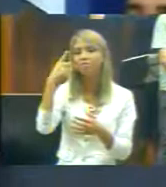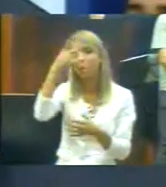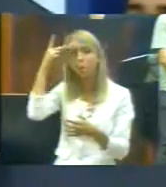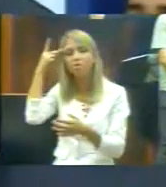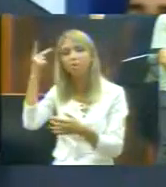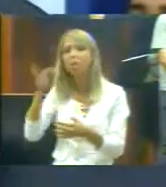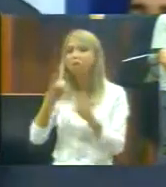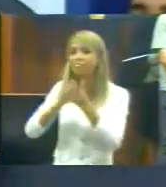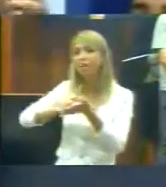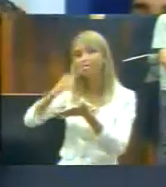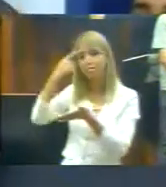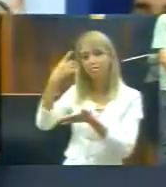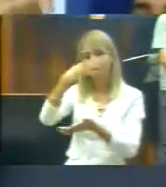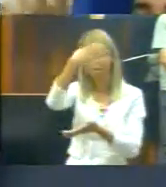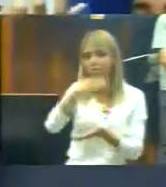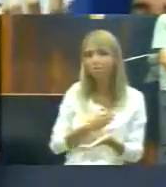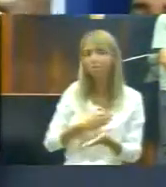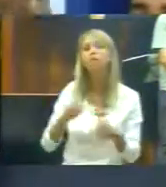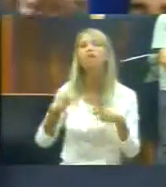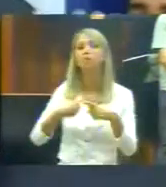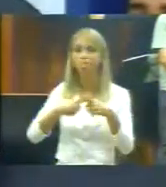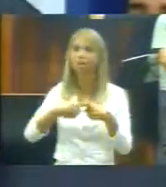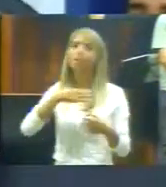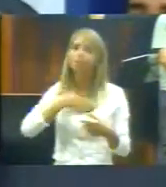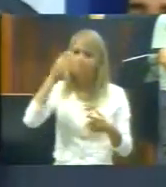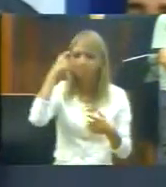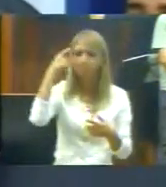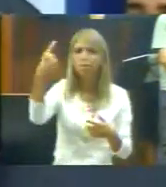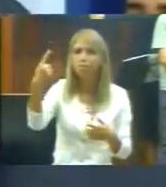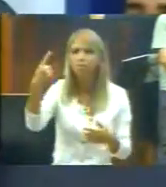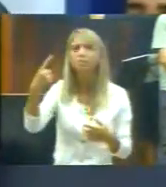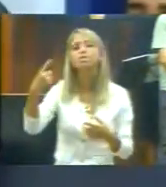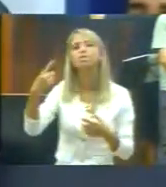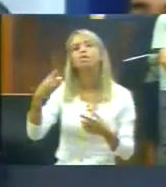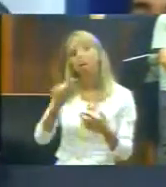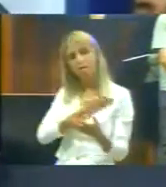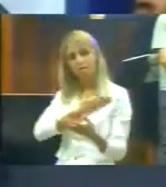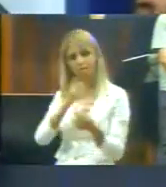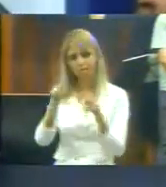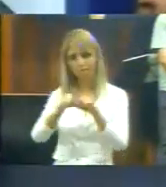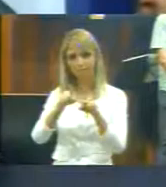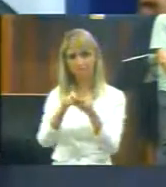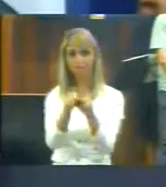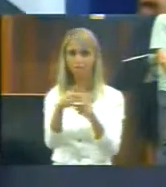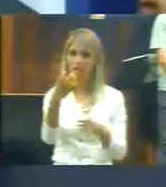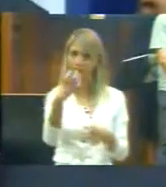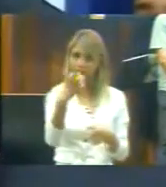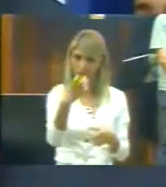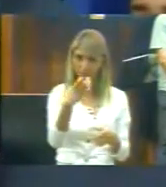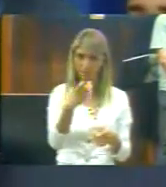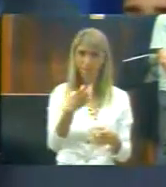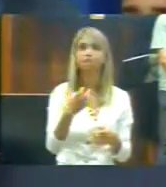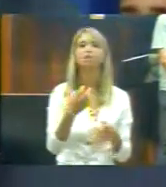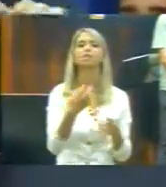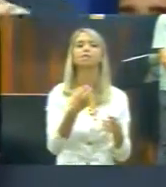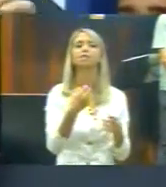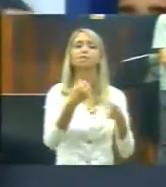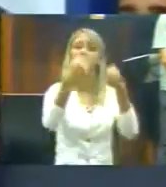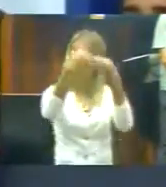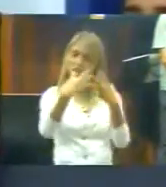faço isso, porque antes de mim penso no meu próximo. Para não tomar muito tempo, queria declamar um poema de minha